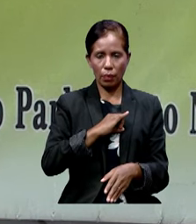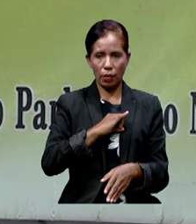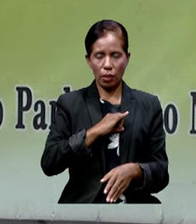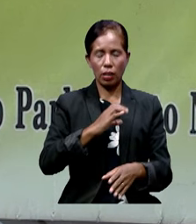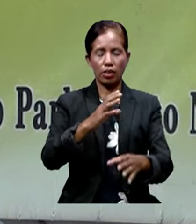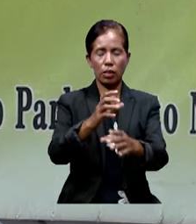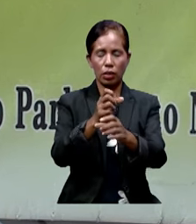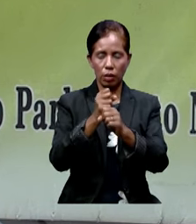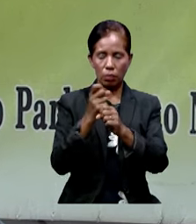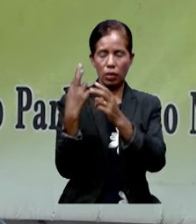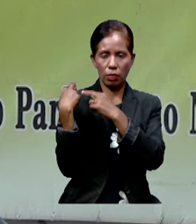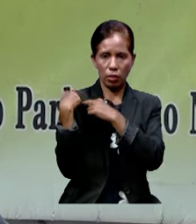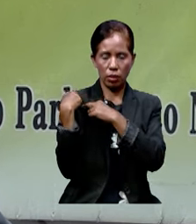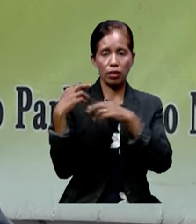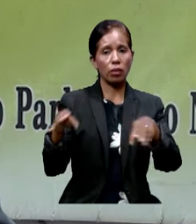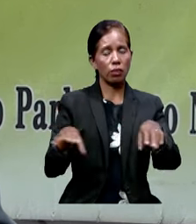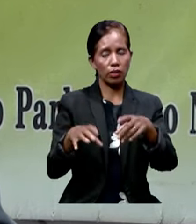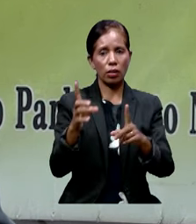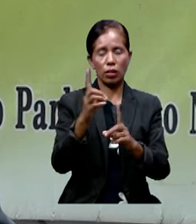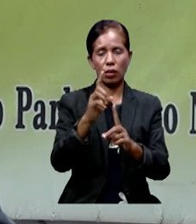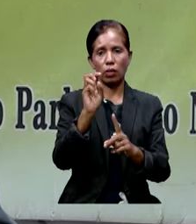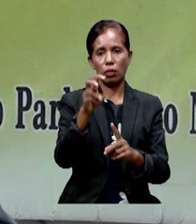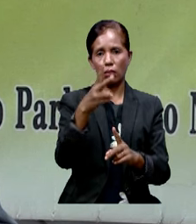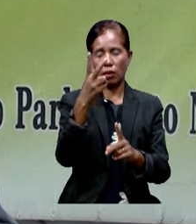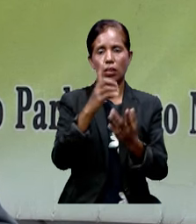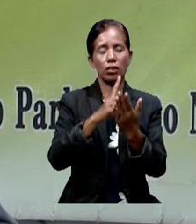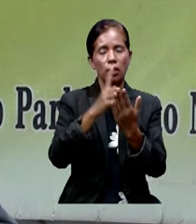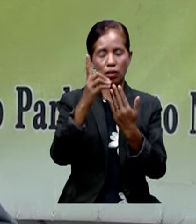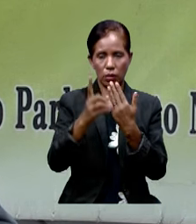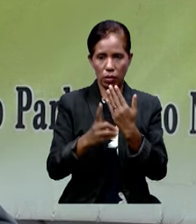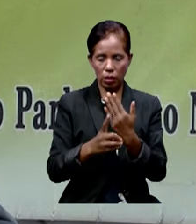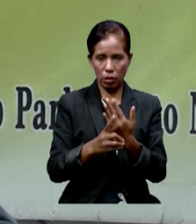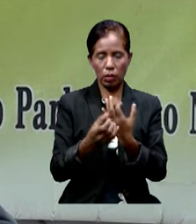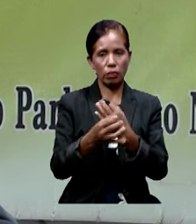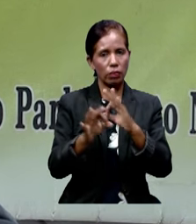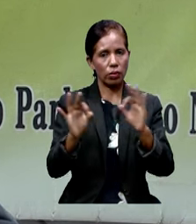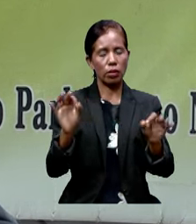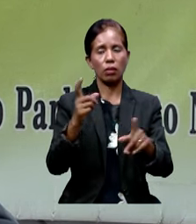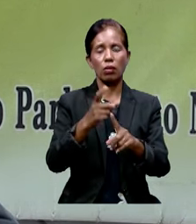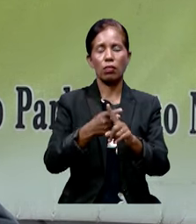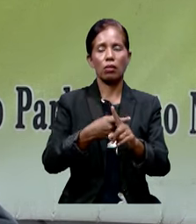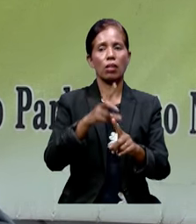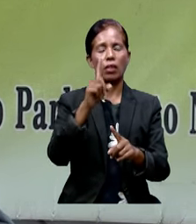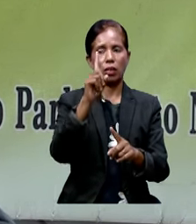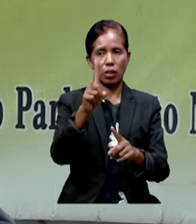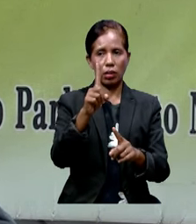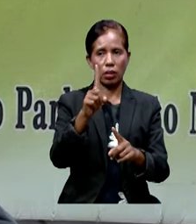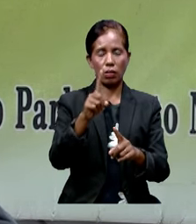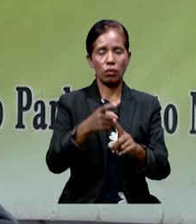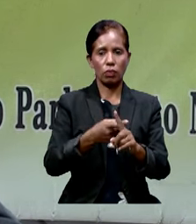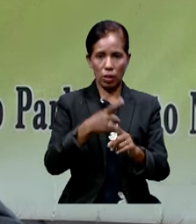simu posa nei iha dia 12 de dezembro liu ti ha fulanida o quase